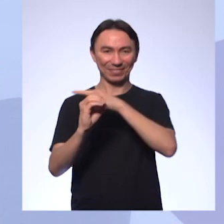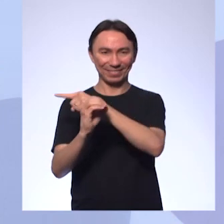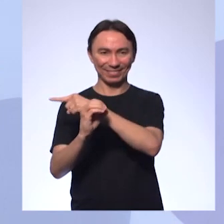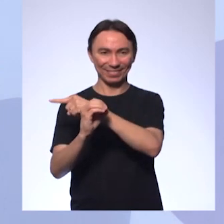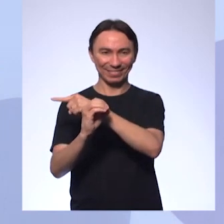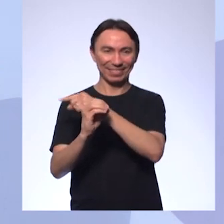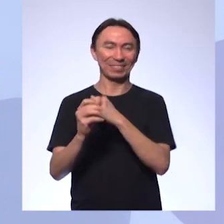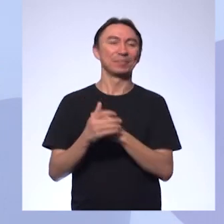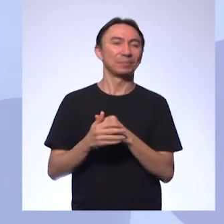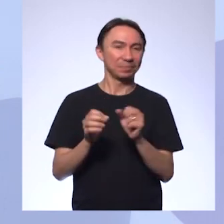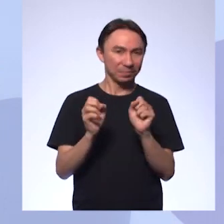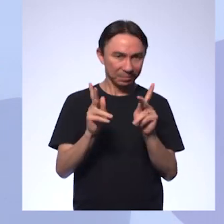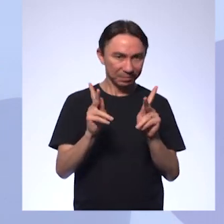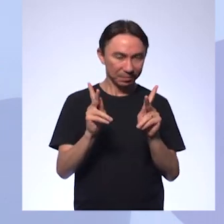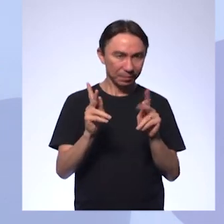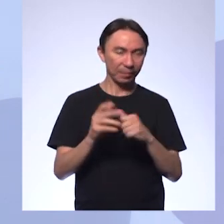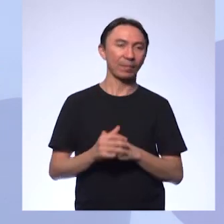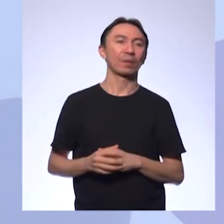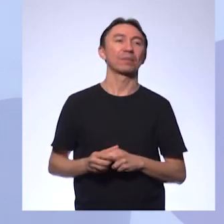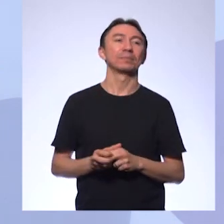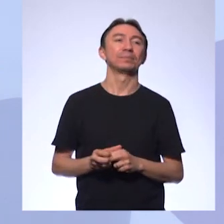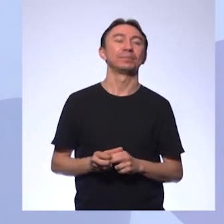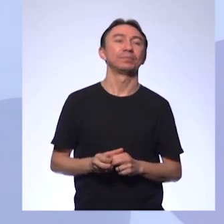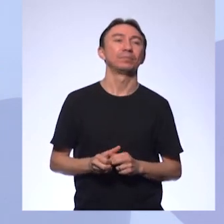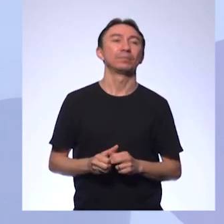oxigênio. Perfeito?